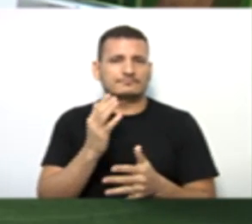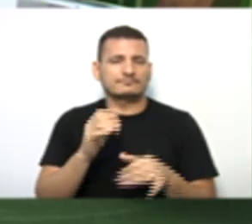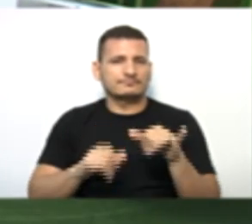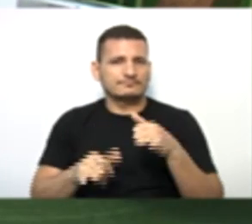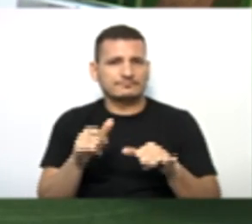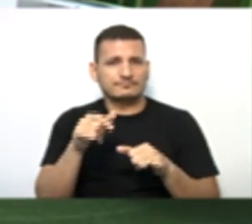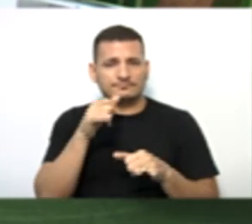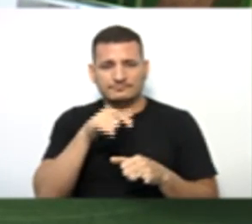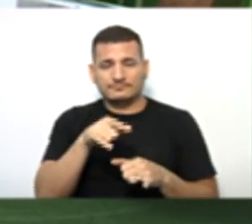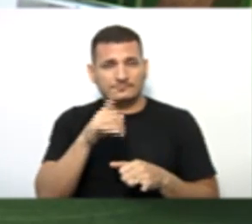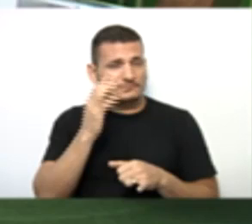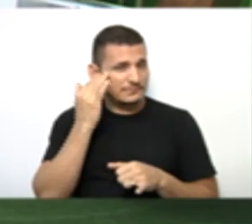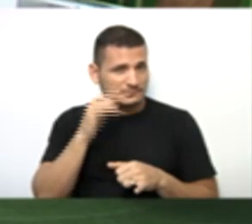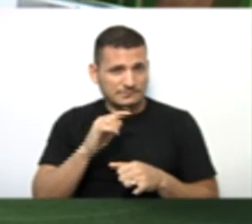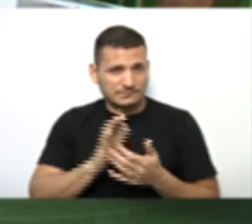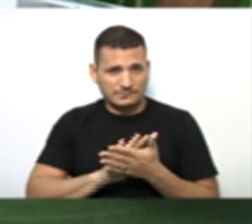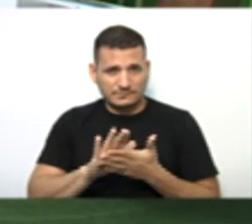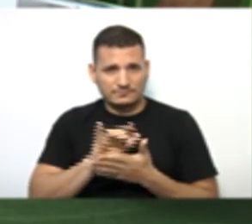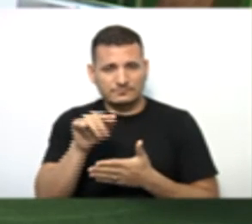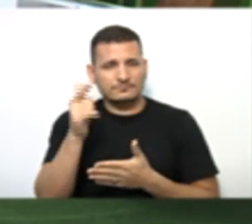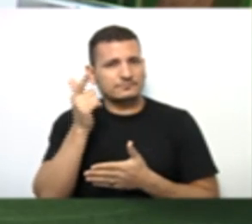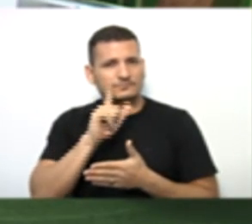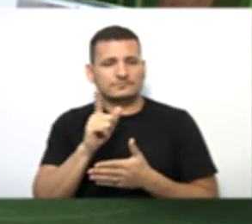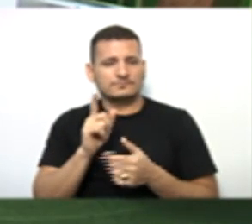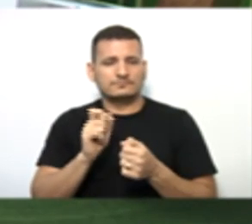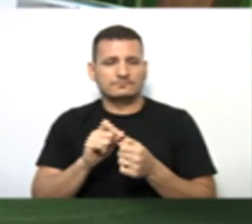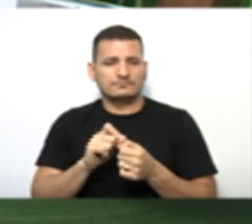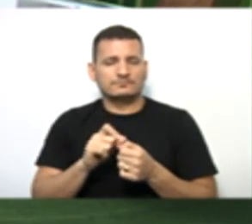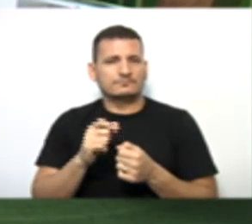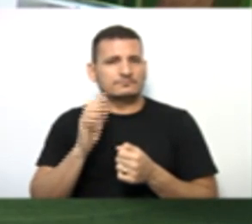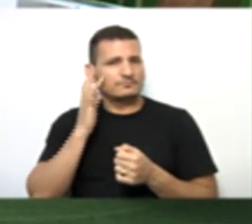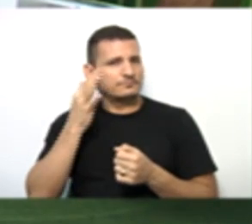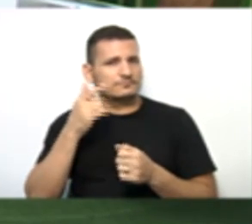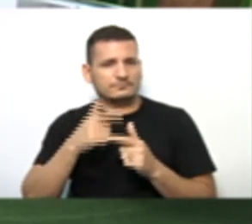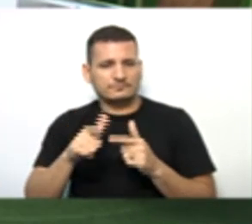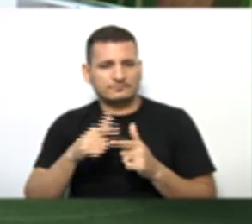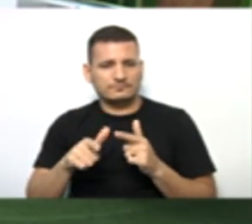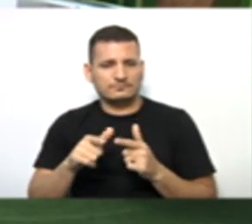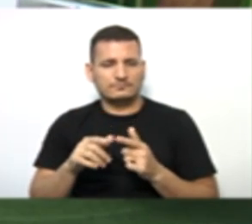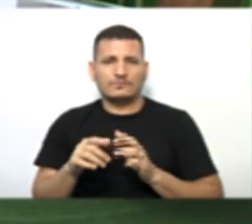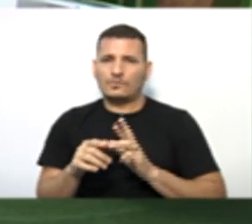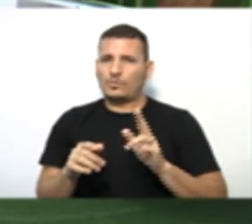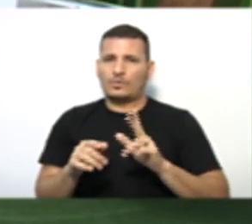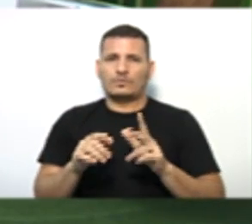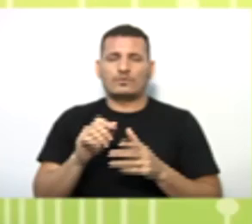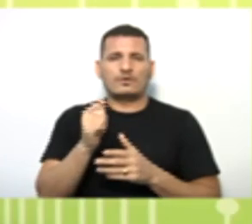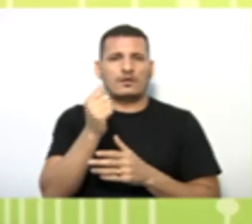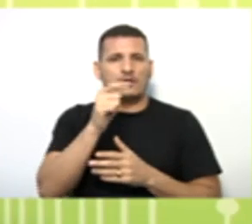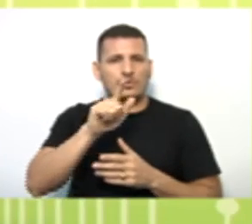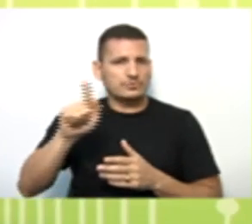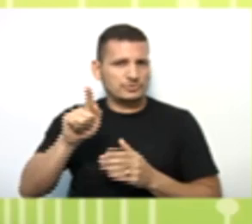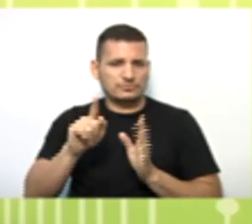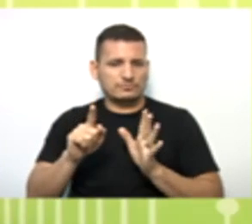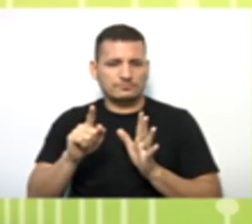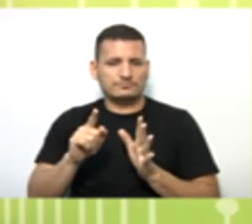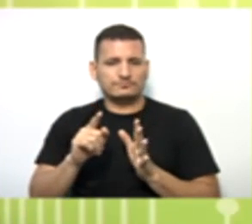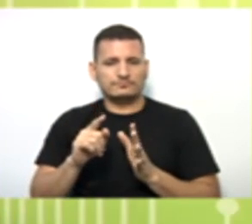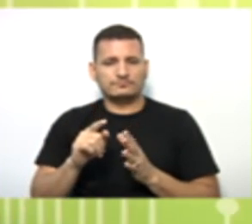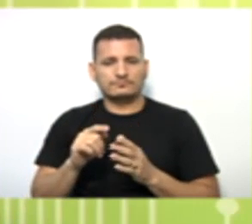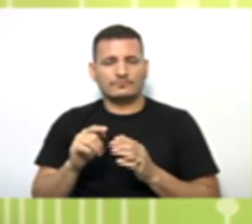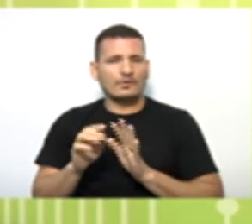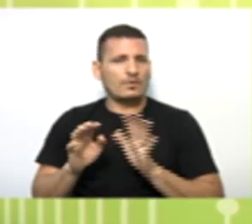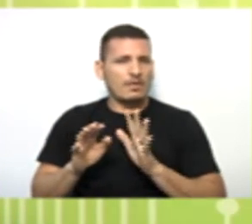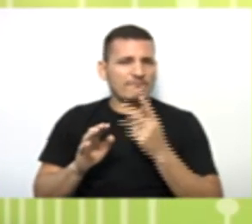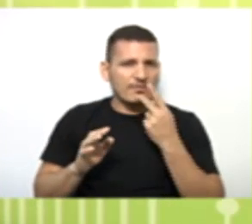Se você não entender sobre aquele determinado assunto, você não consegue resolver tal problema. Não é só o algoritmo em questão. Olha a dificuldade do... Perdão, não é querer